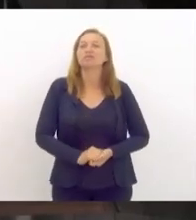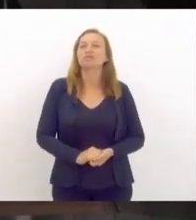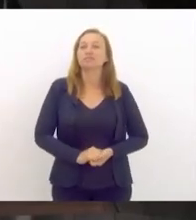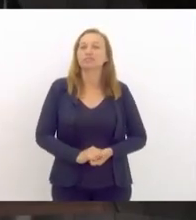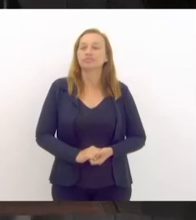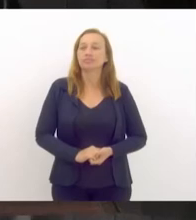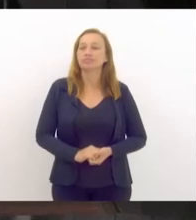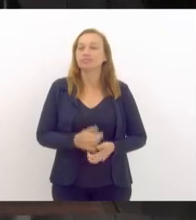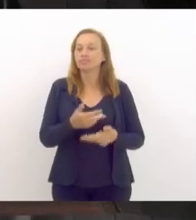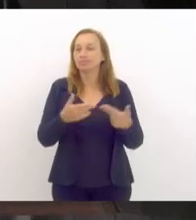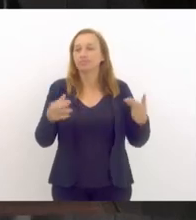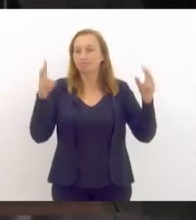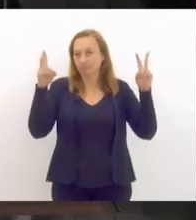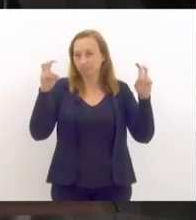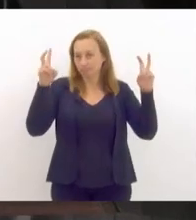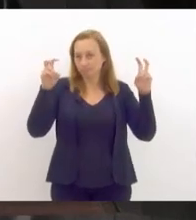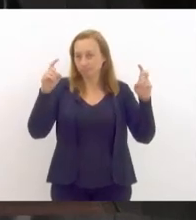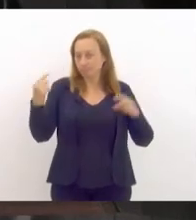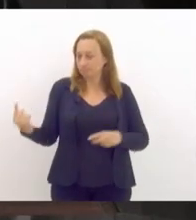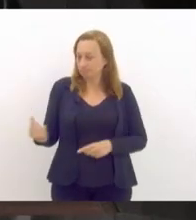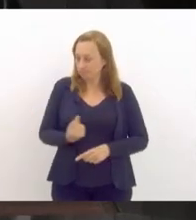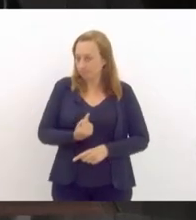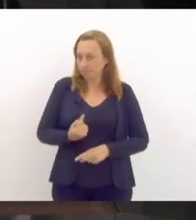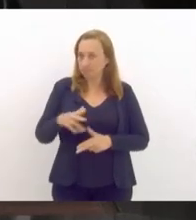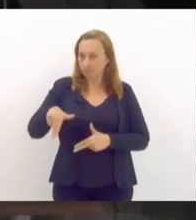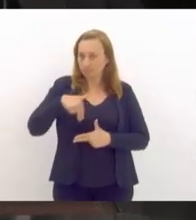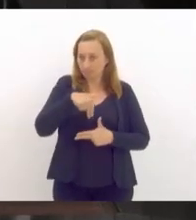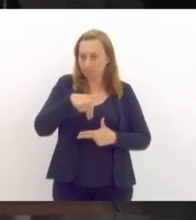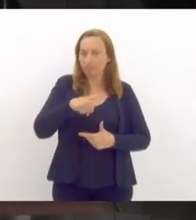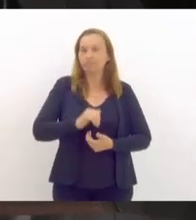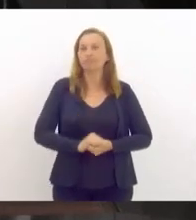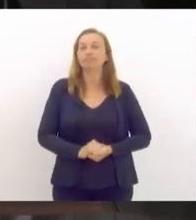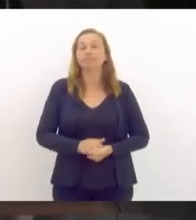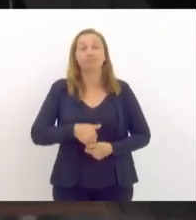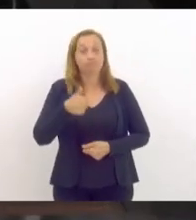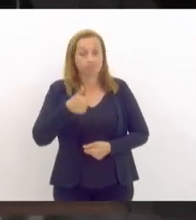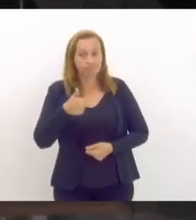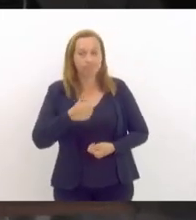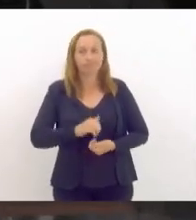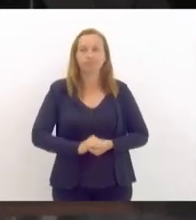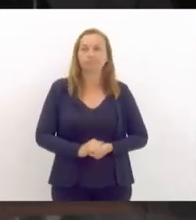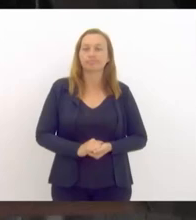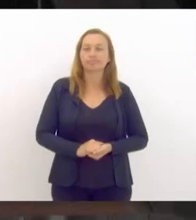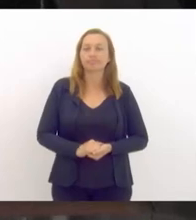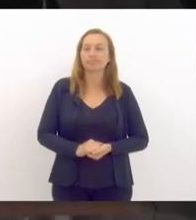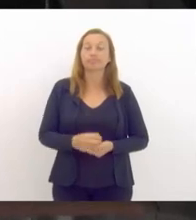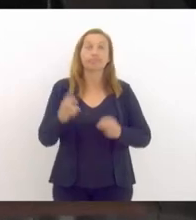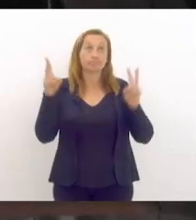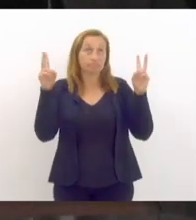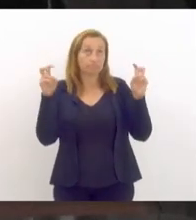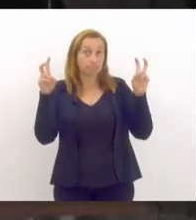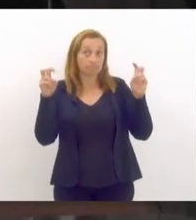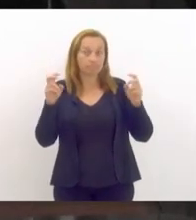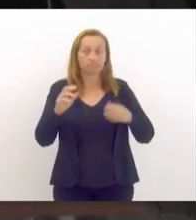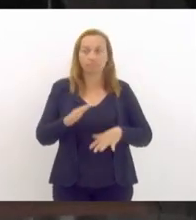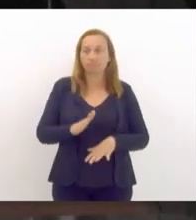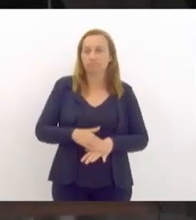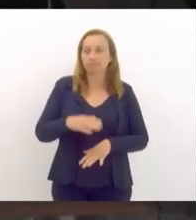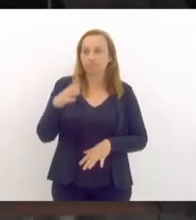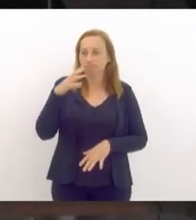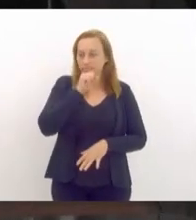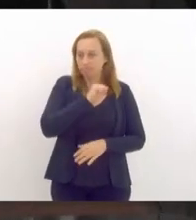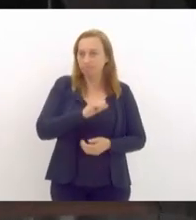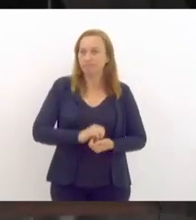tem vários assuntos que me trazem a essa Tribuna primeiro assunto e mais emergente